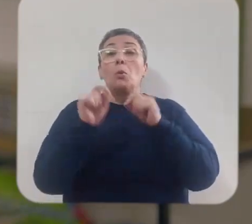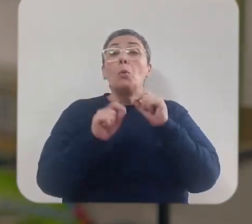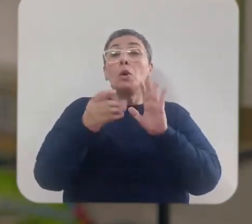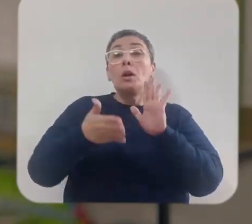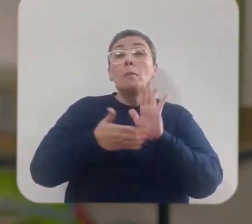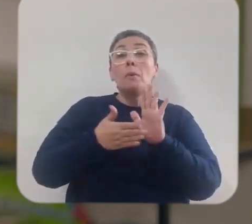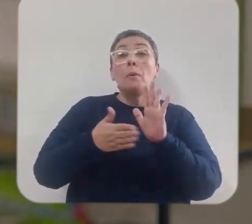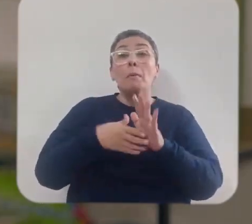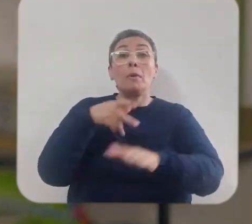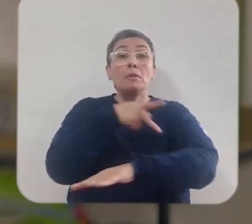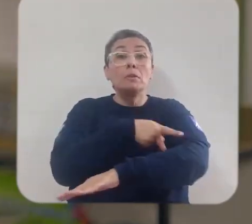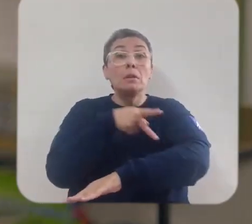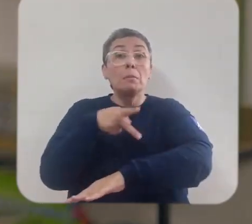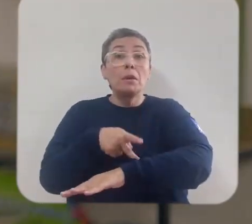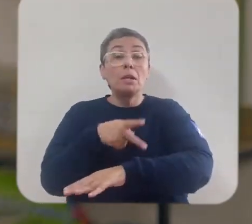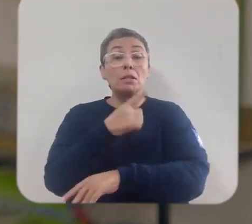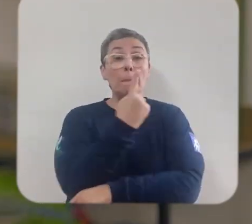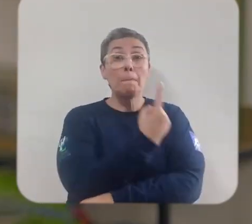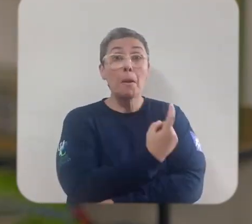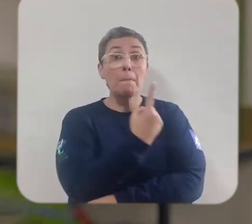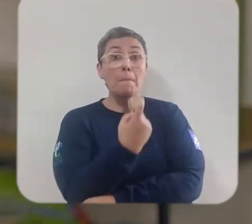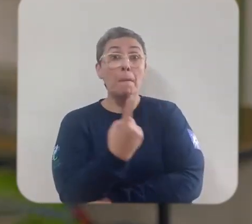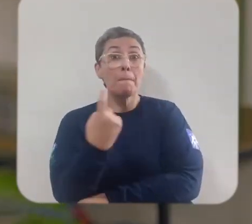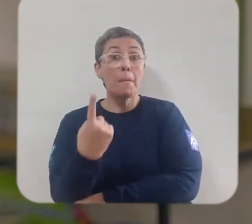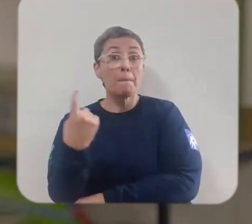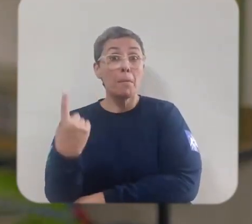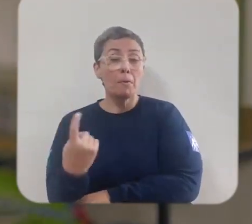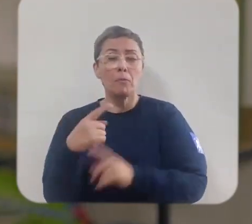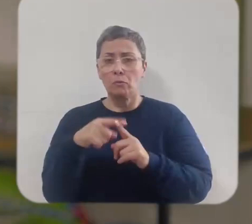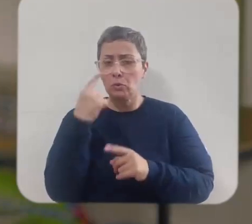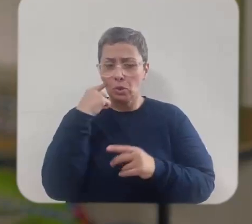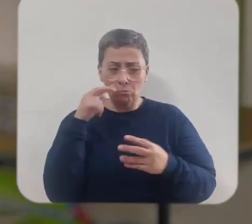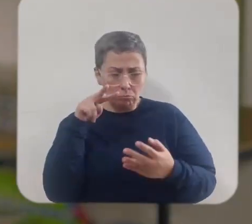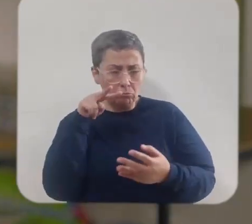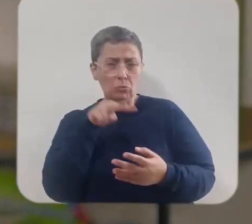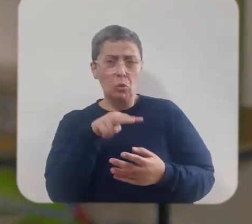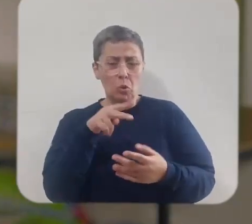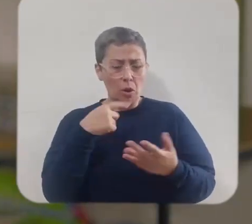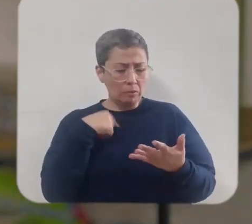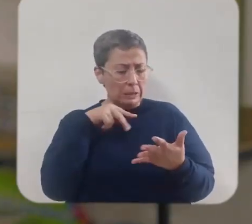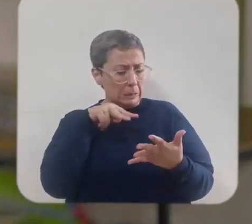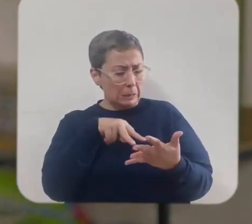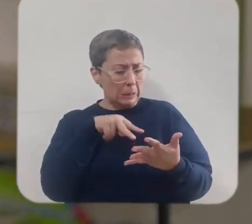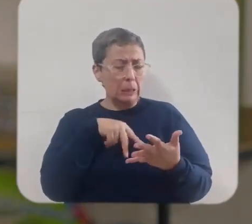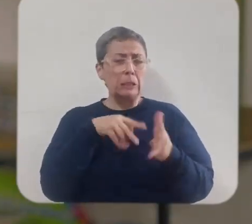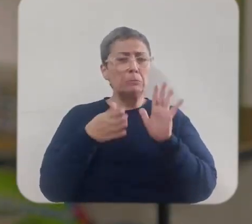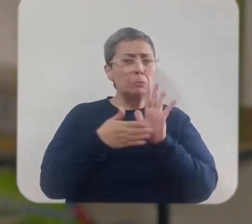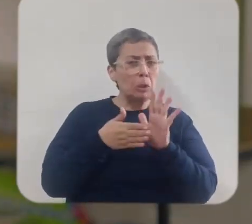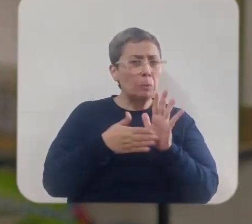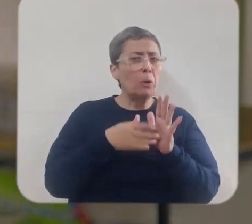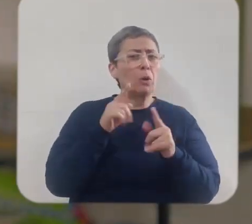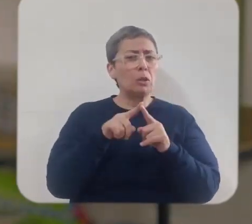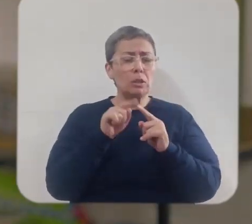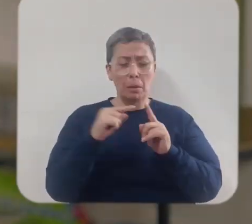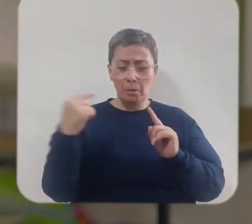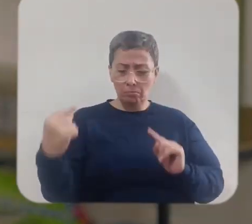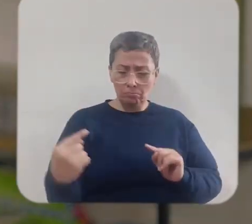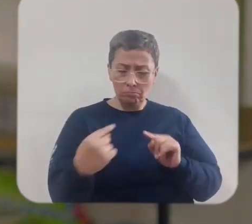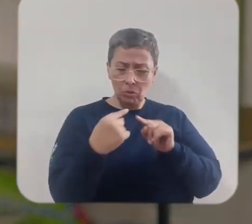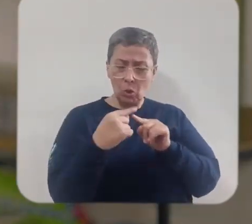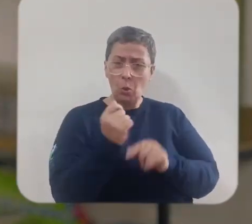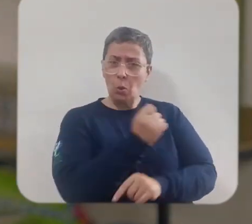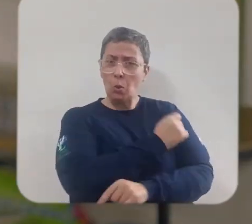né, da proposta pedagógica individualizada. Você já olhou para esta proposta e já olhou para o